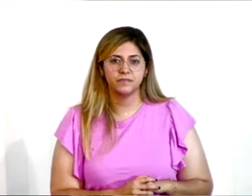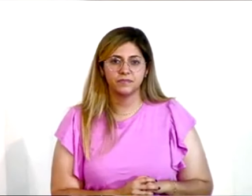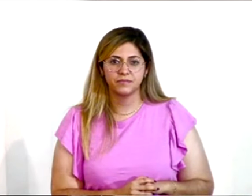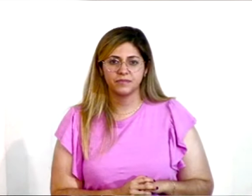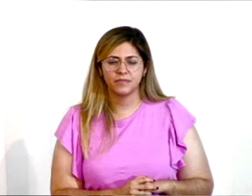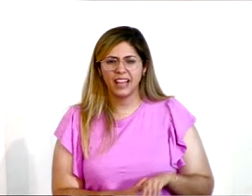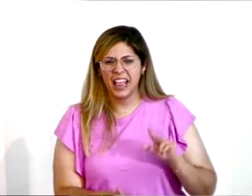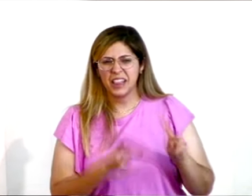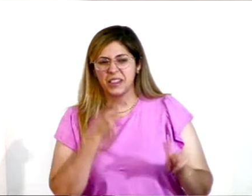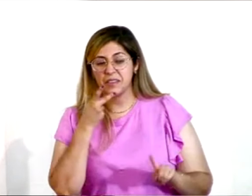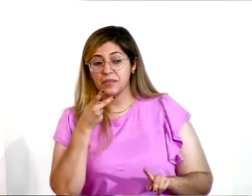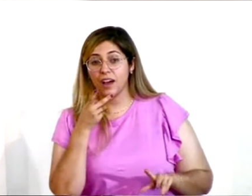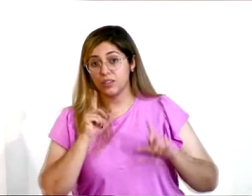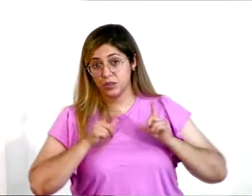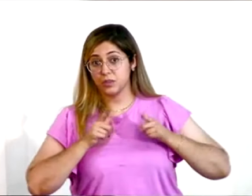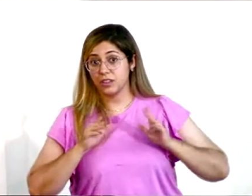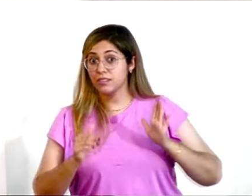ressuscitado. Foi nada.